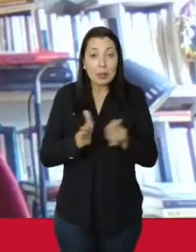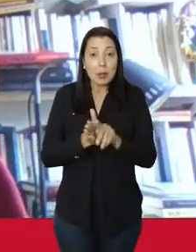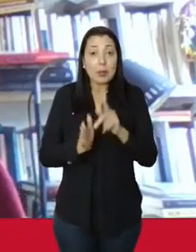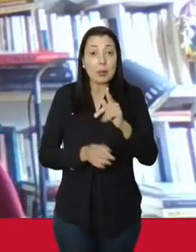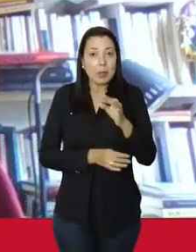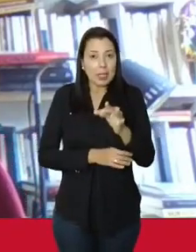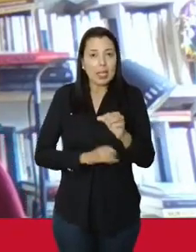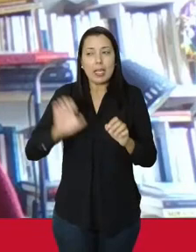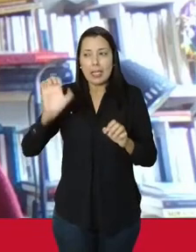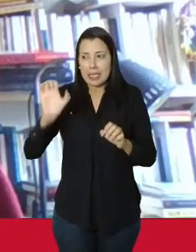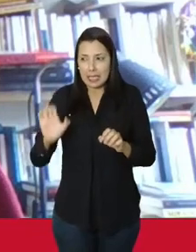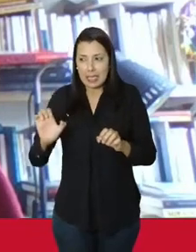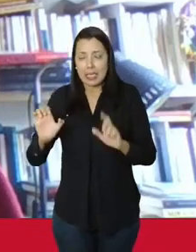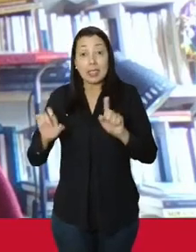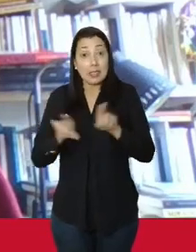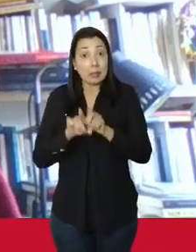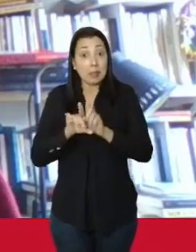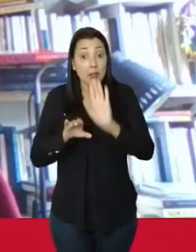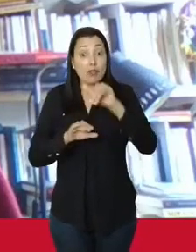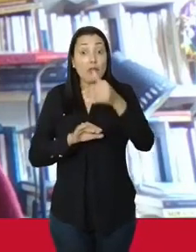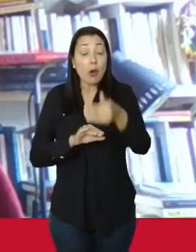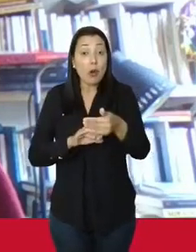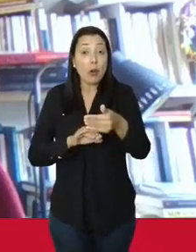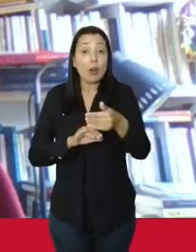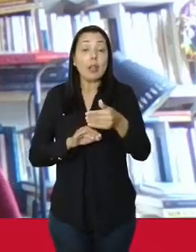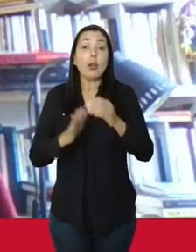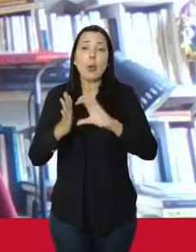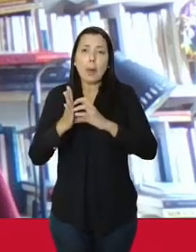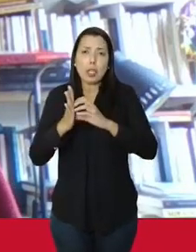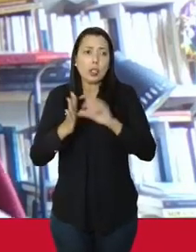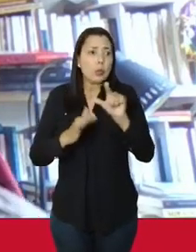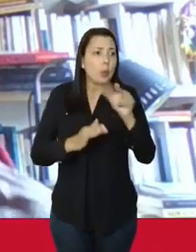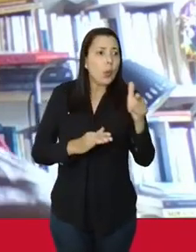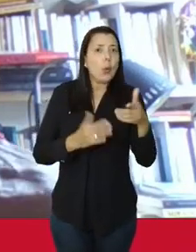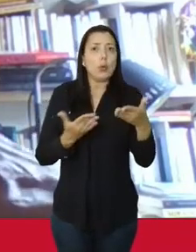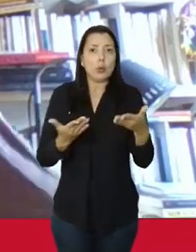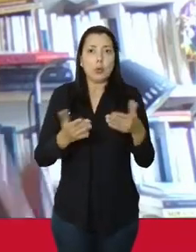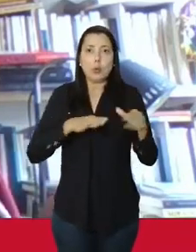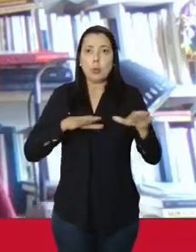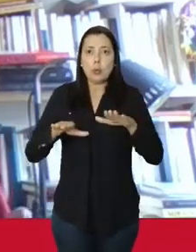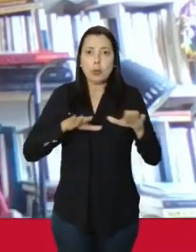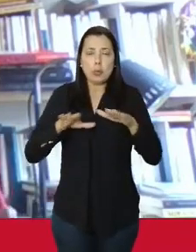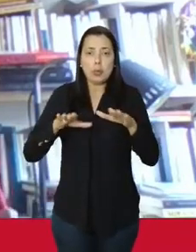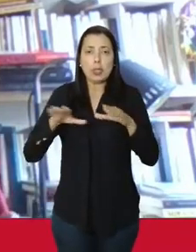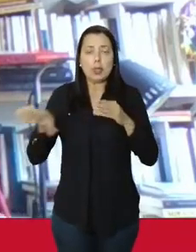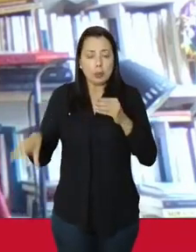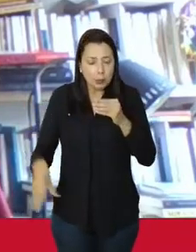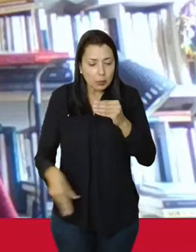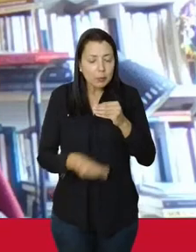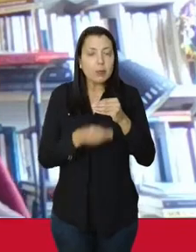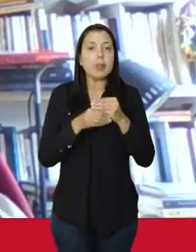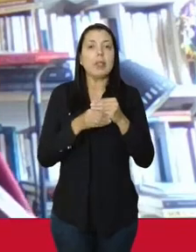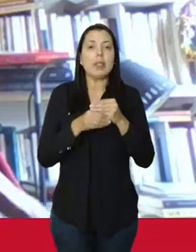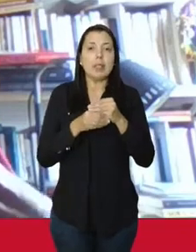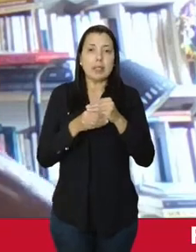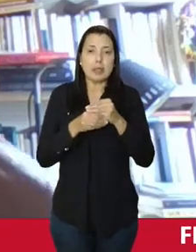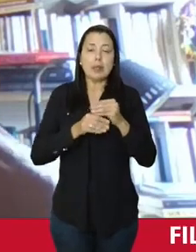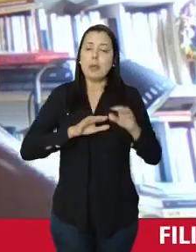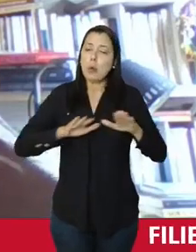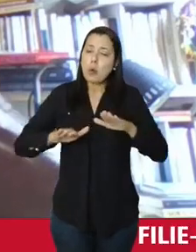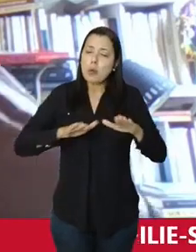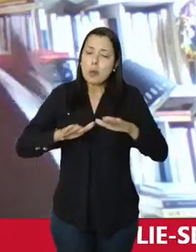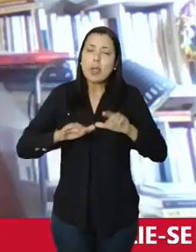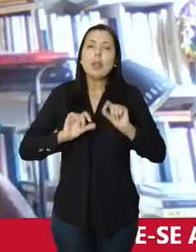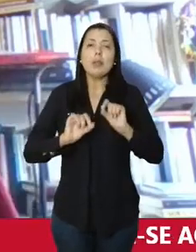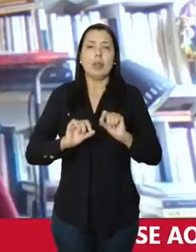na esquerda, fora do PT. Um movimento agregador, um movimento que